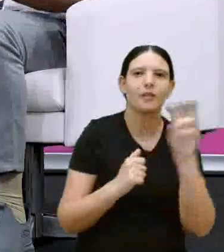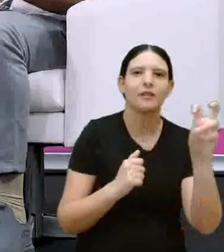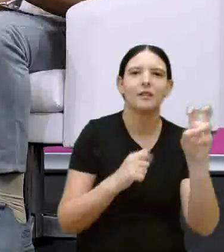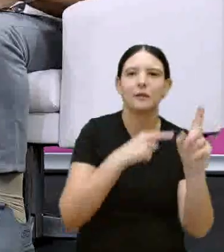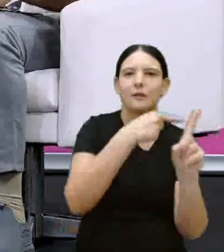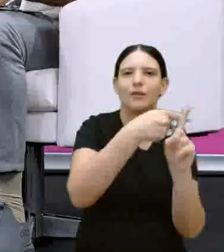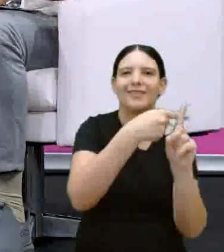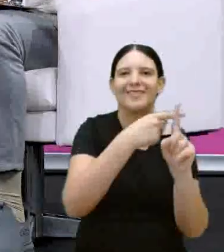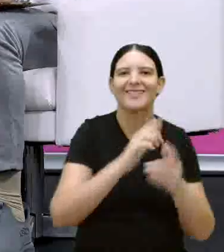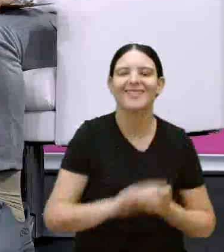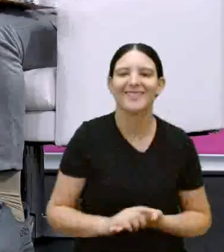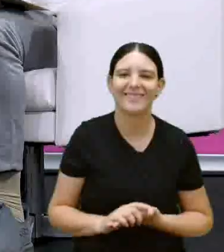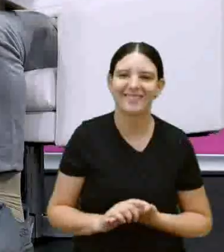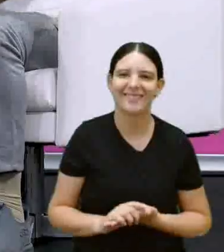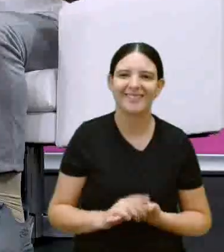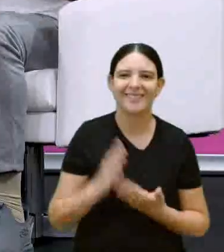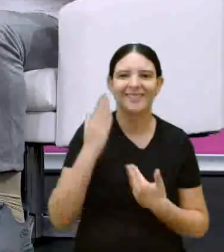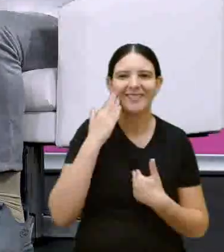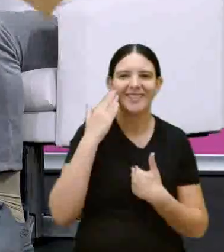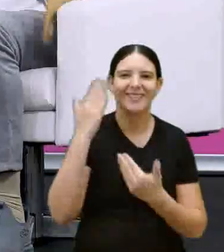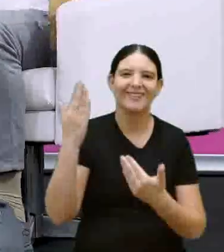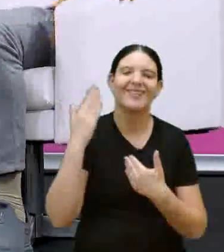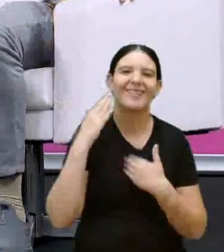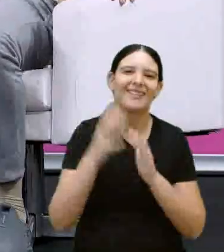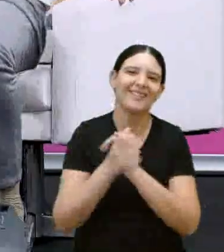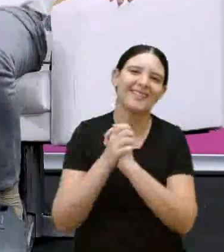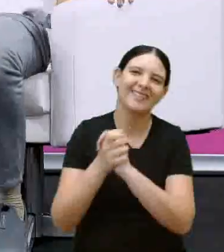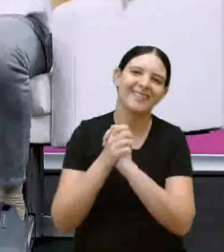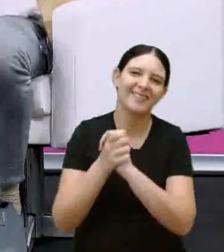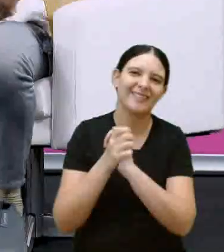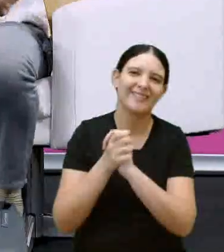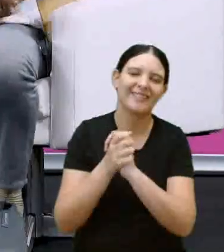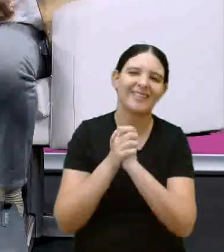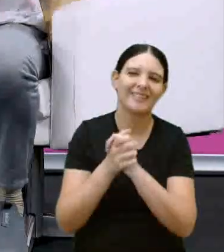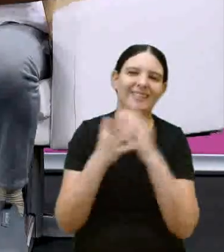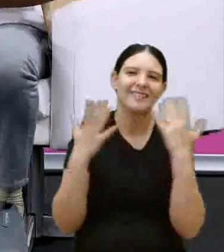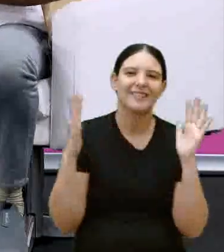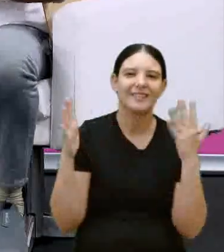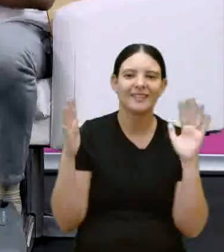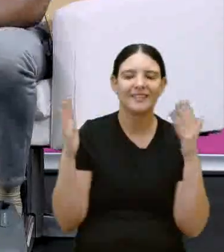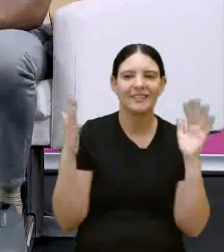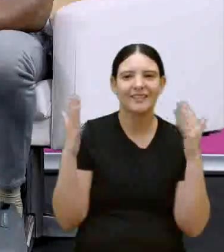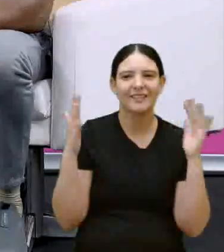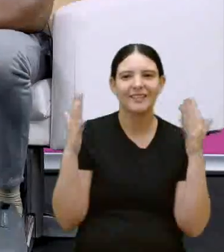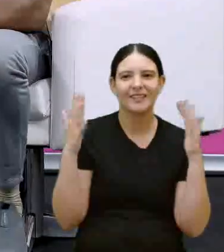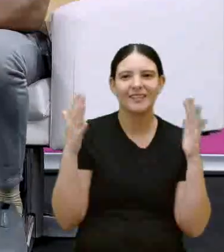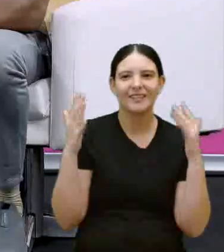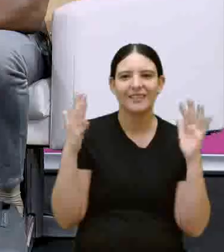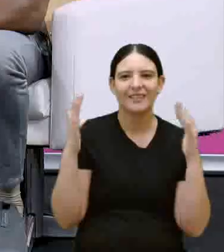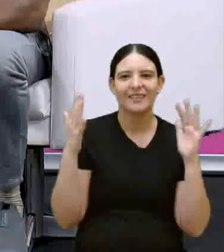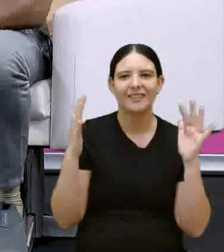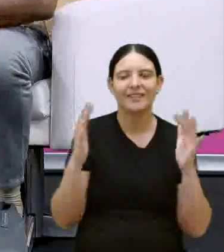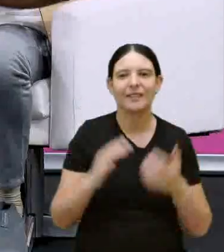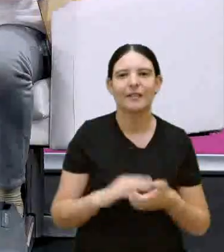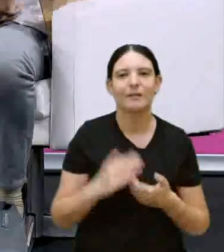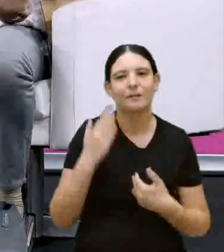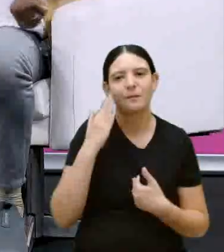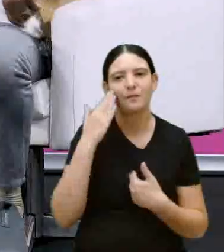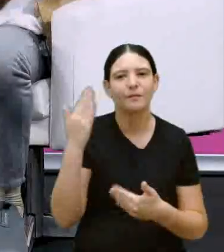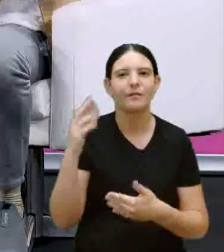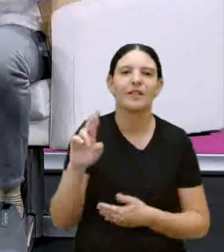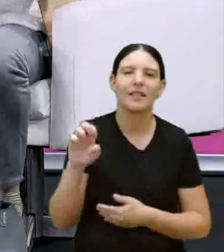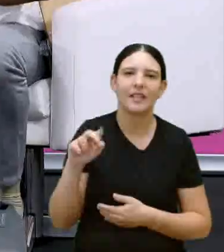Parabéns, obrigado. Coloca o microfone sobre a mesinha. Obrigado, Renato. Obrigado a todos